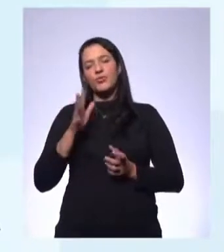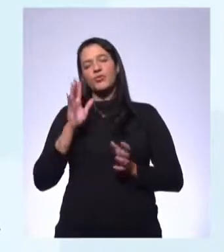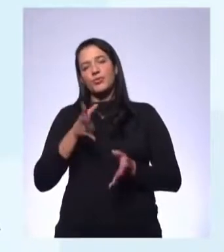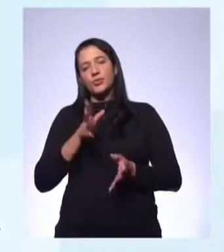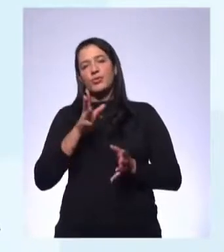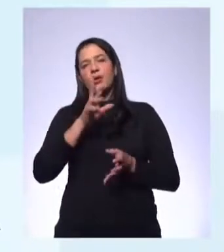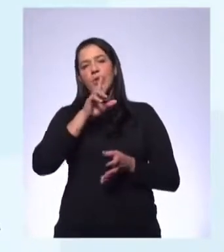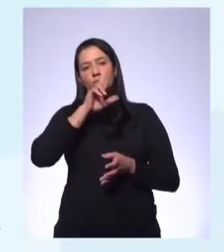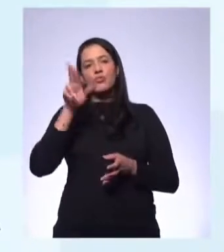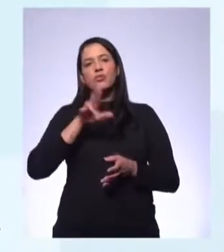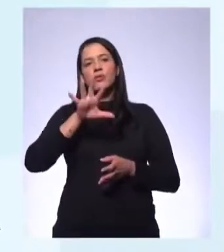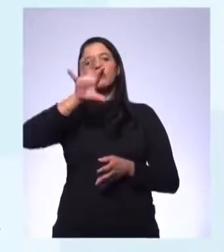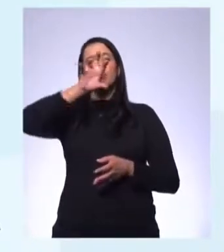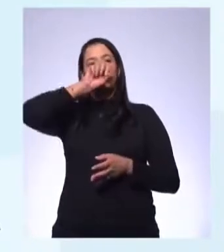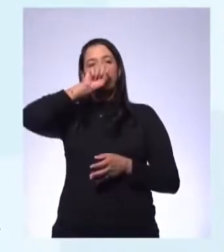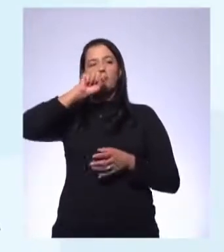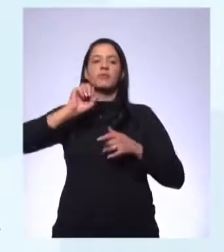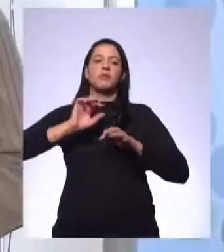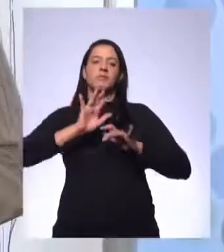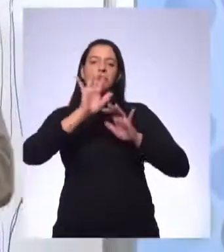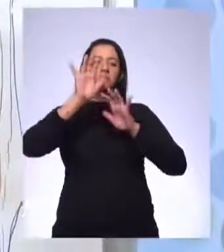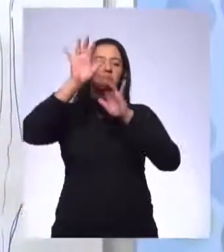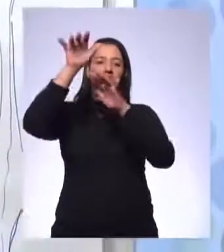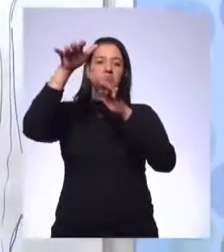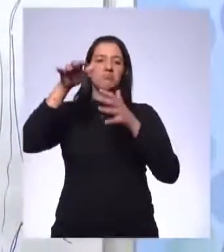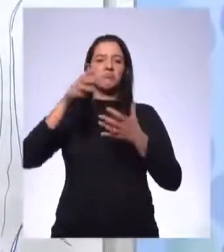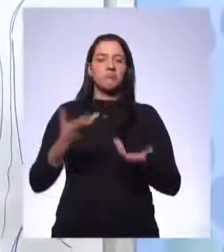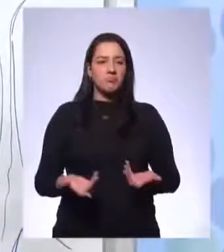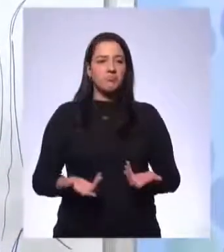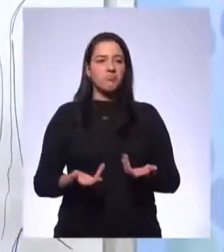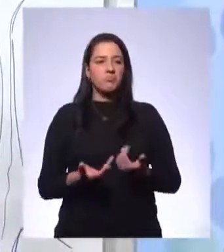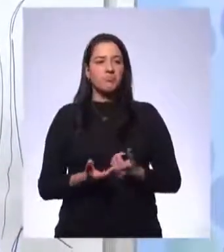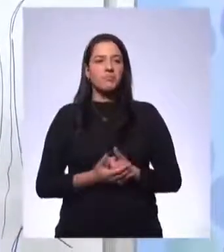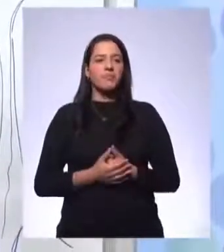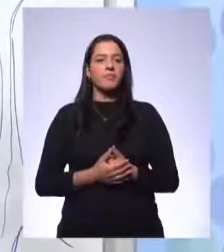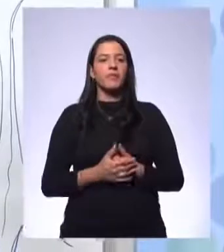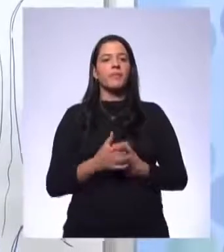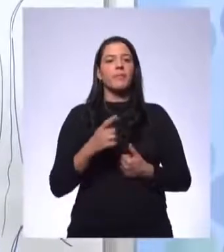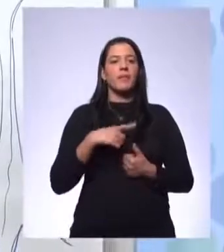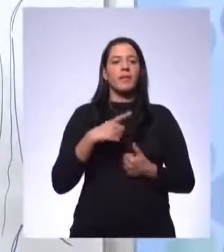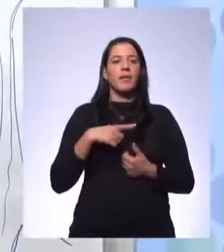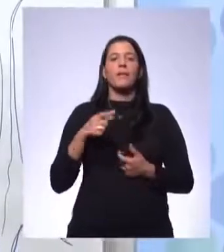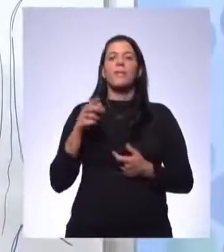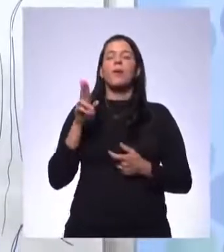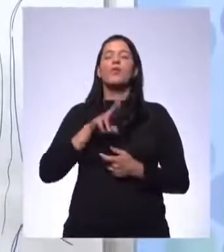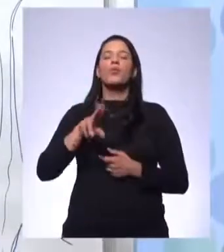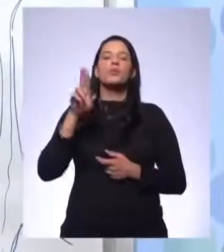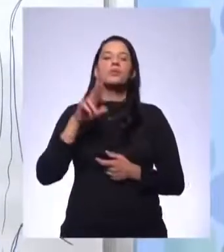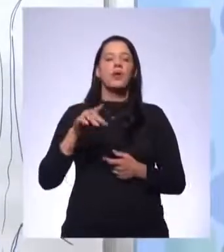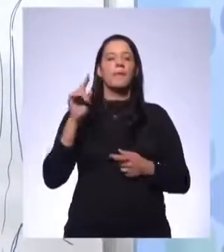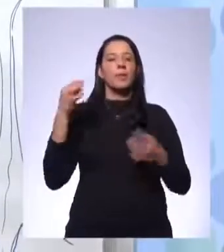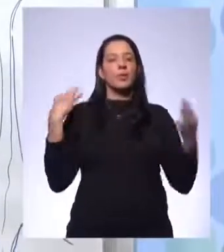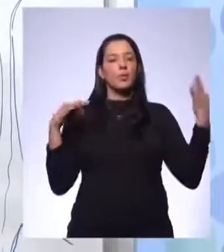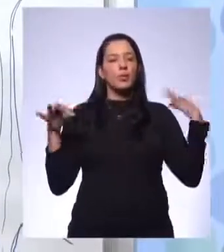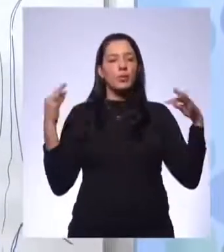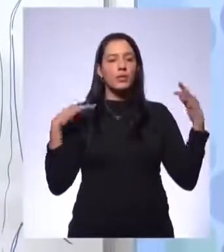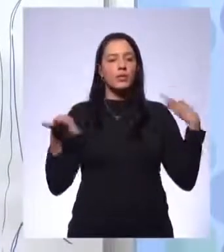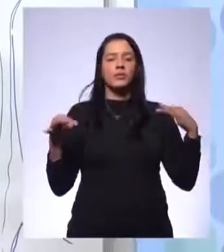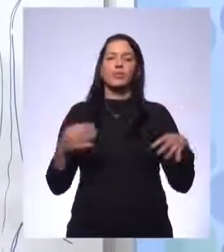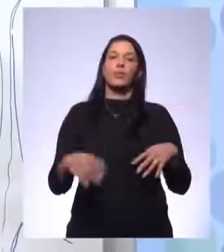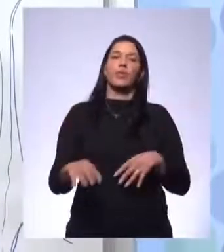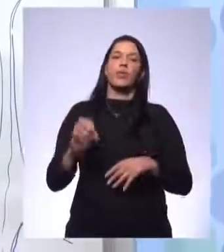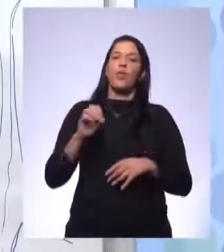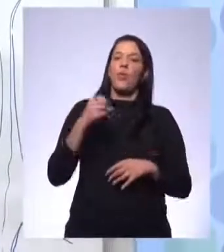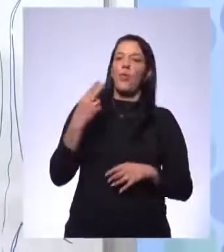fazer é usar com finalidades de turismo, você pode usar também como energia, porque ela